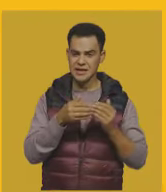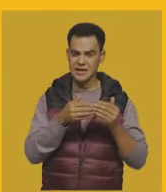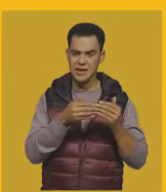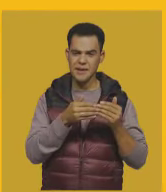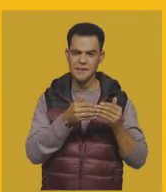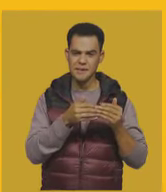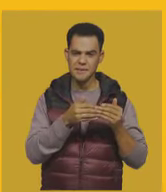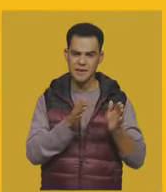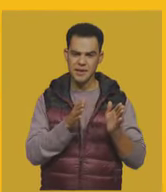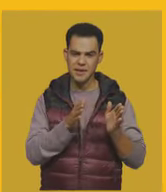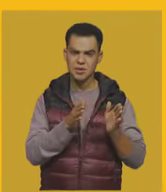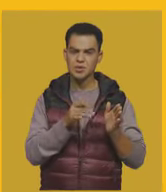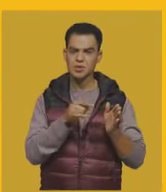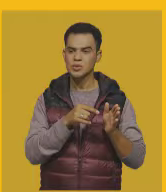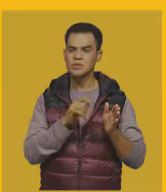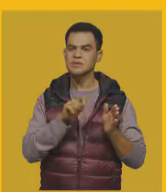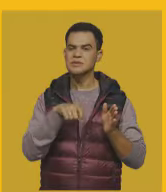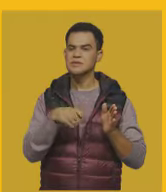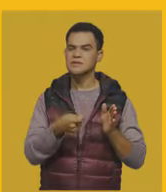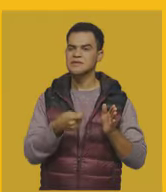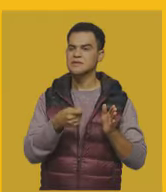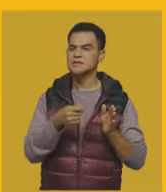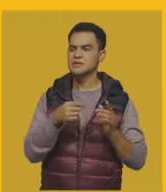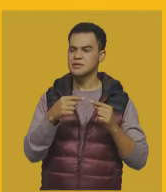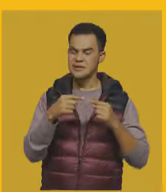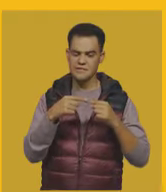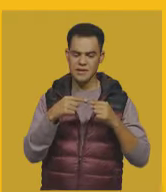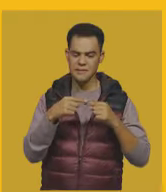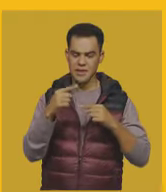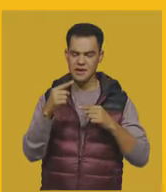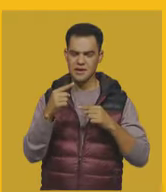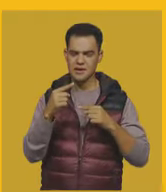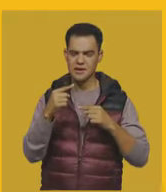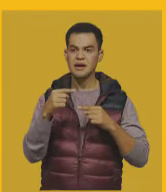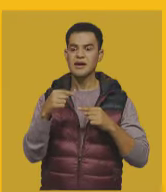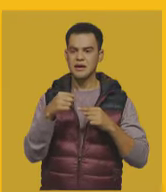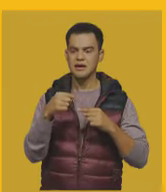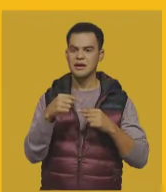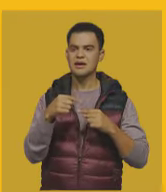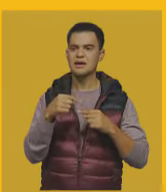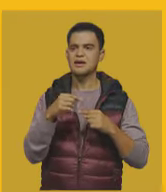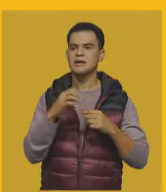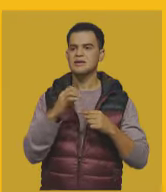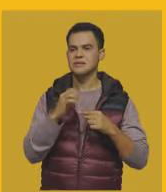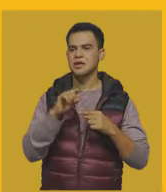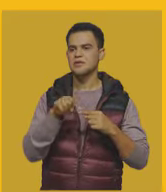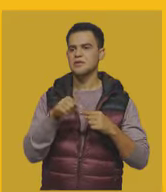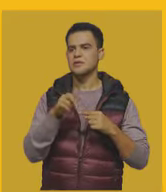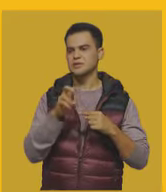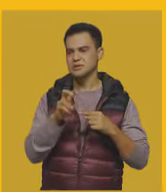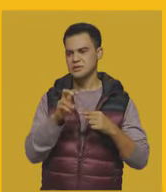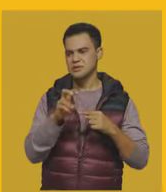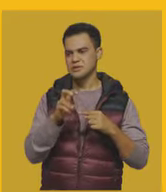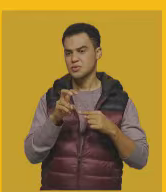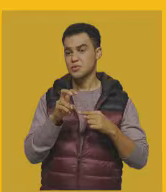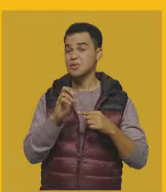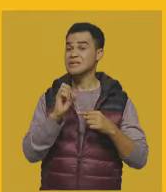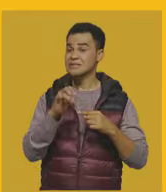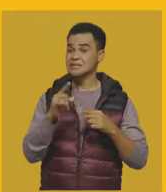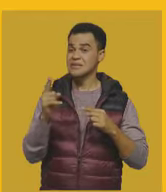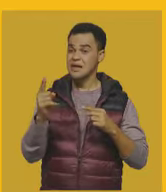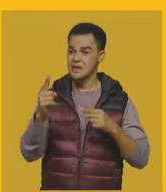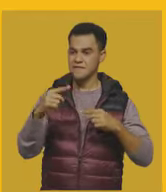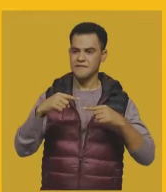uma intensidade de corrente de 0,5 amperes. E quando a chave está fechada, ou seja, quando eu faço isso